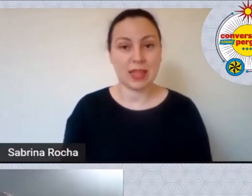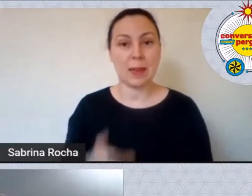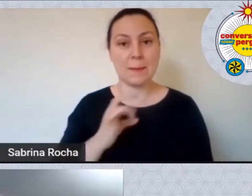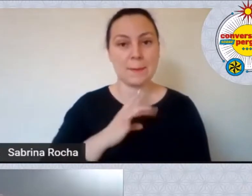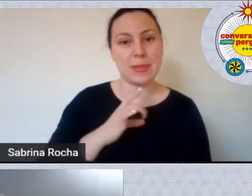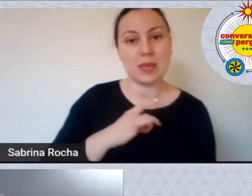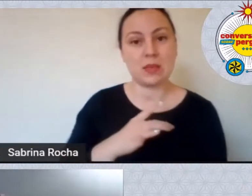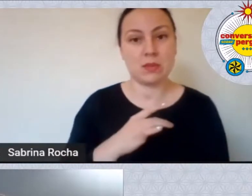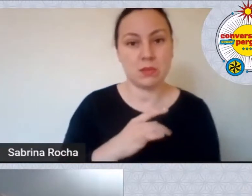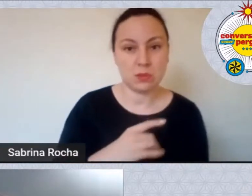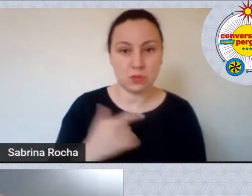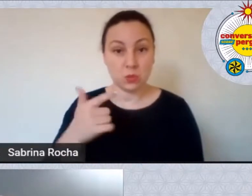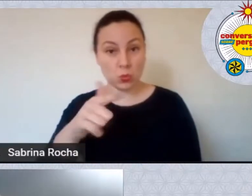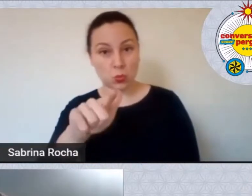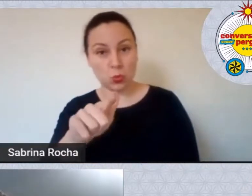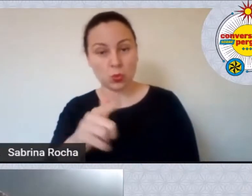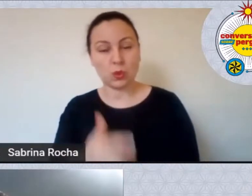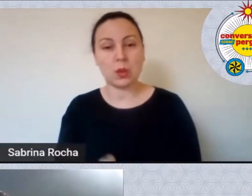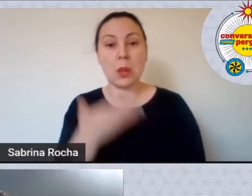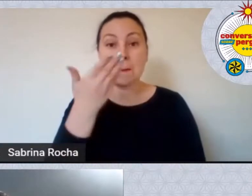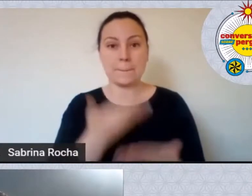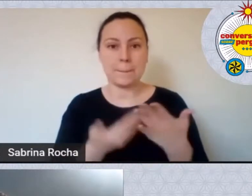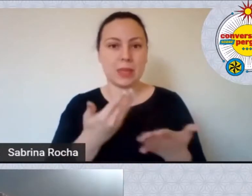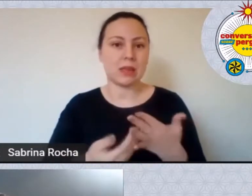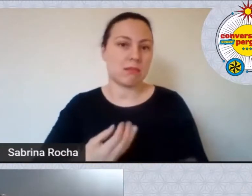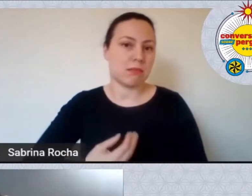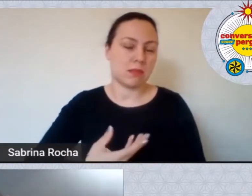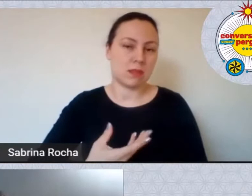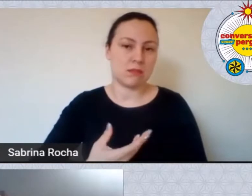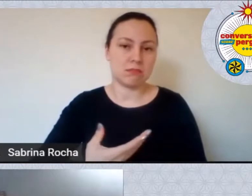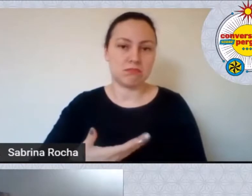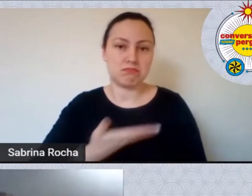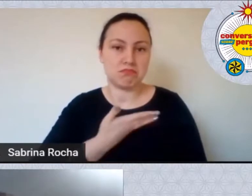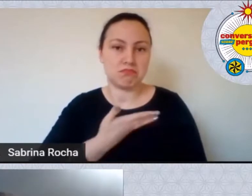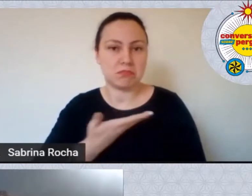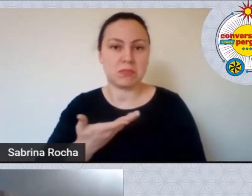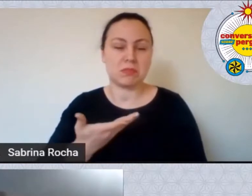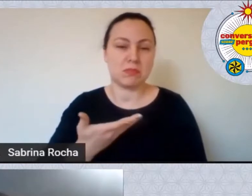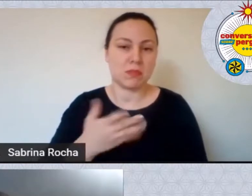medo do outro, perdas reais. Isso tudo